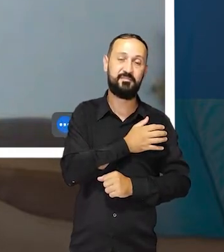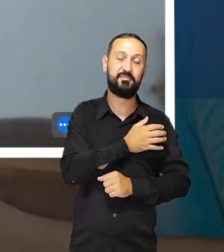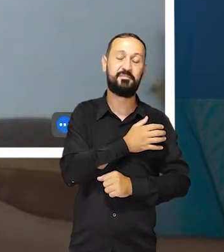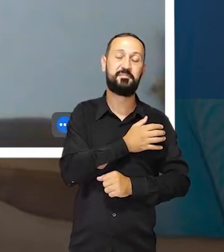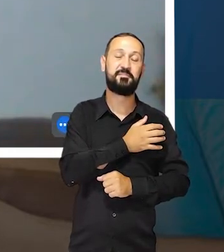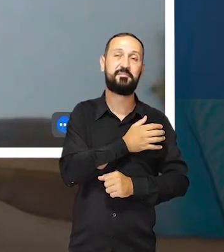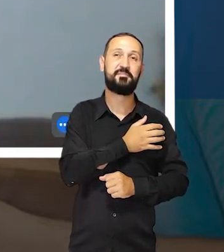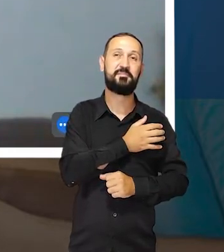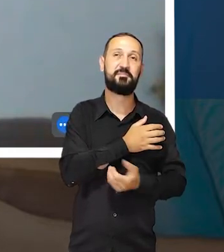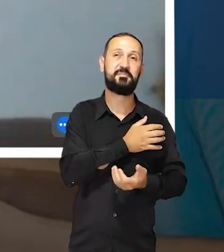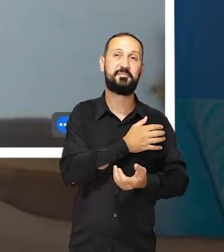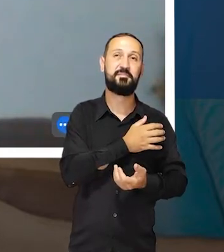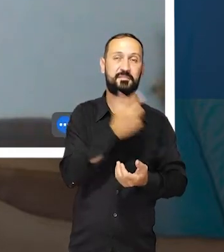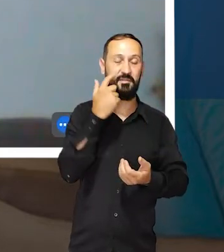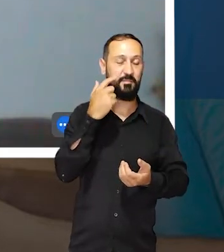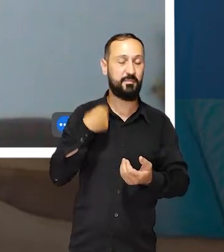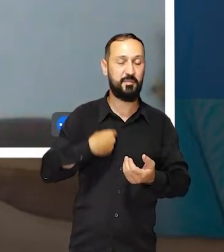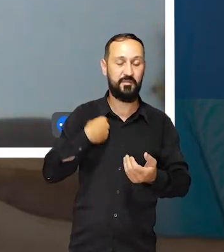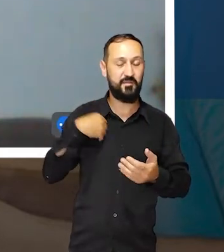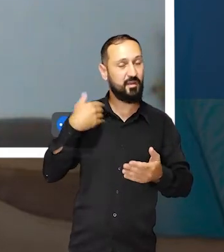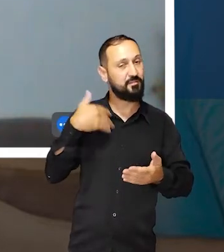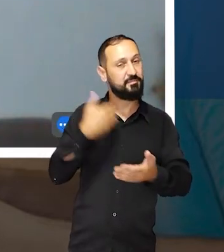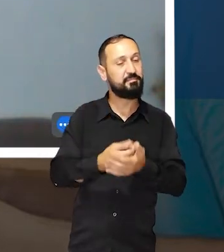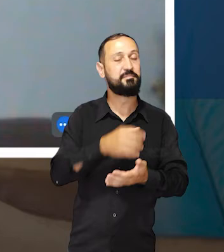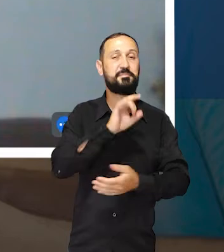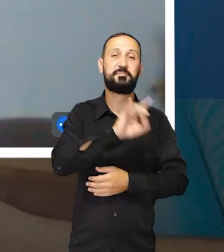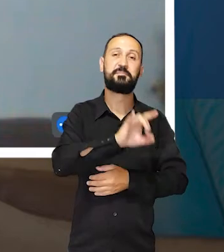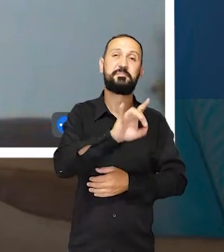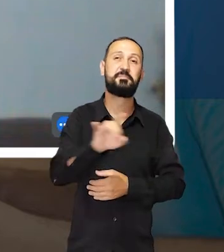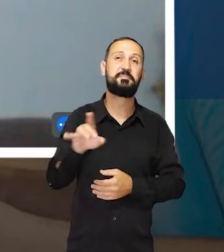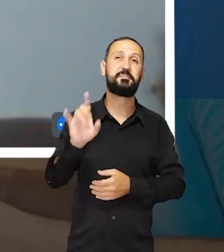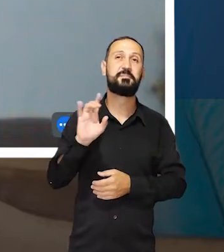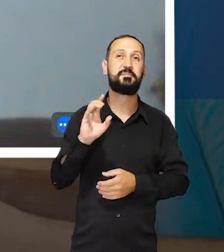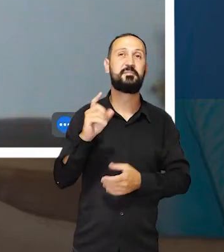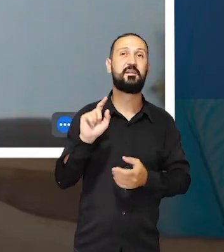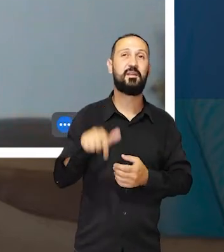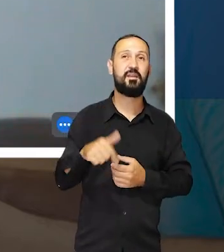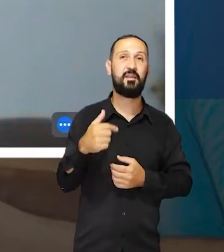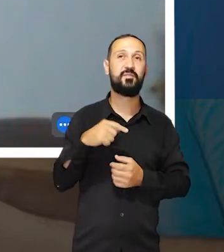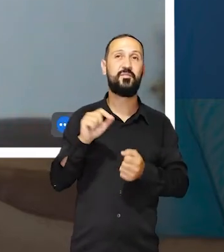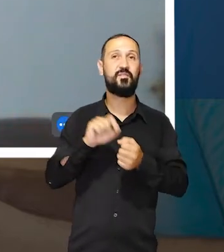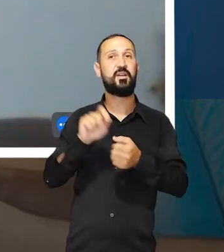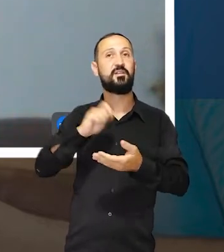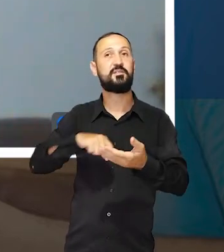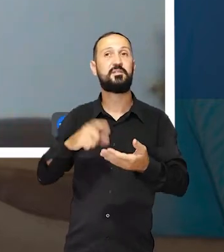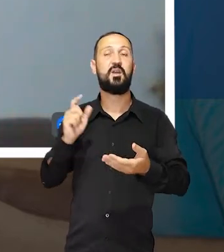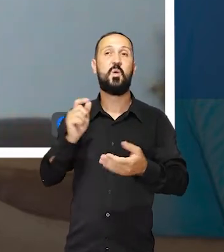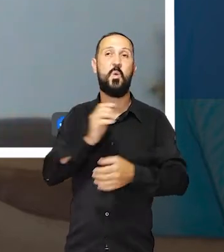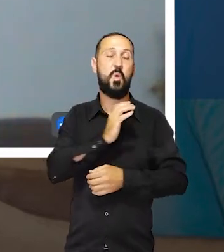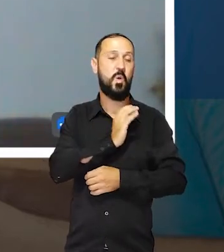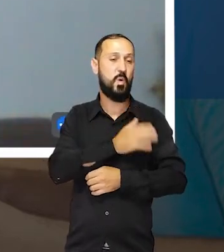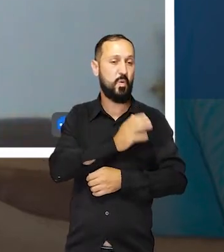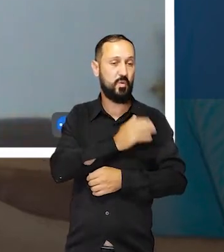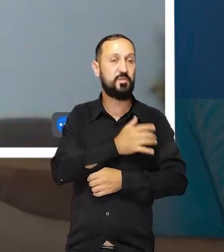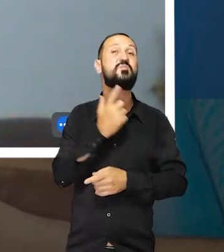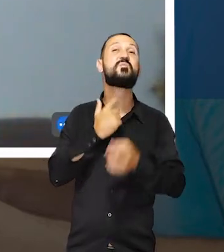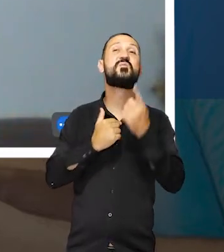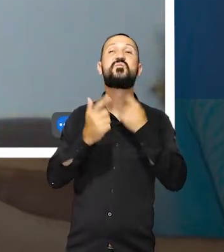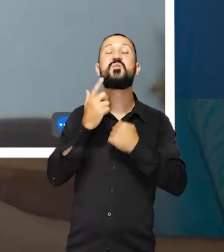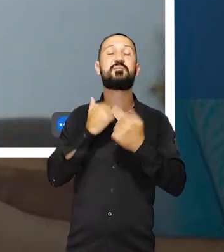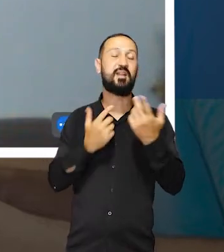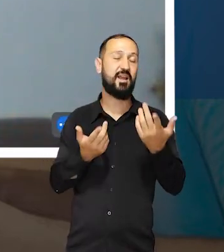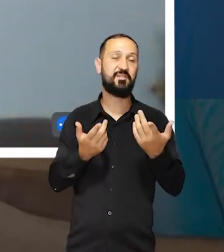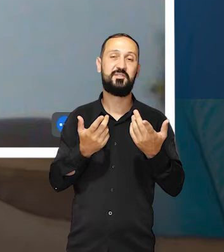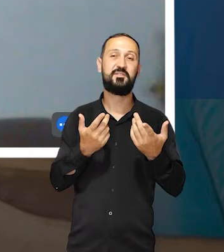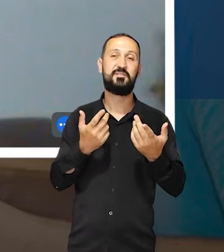também na minha carreira, naquelas coisas que pudemos produzir com o coração,